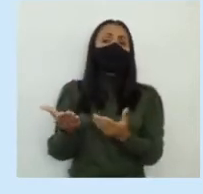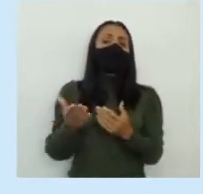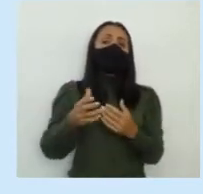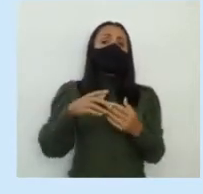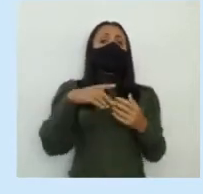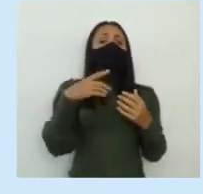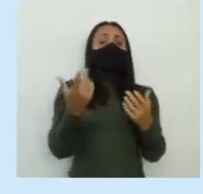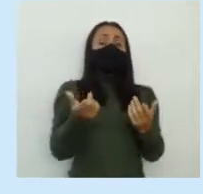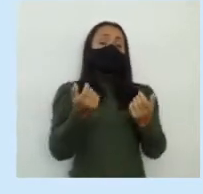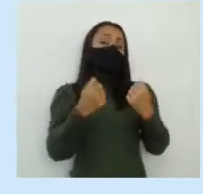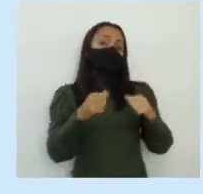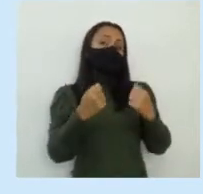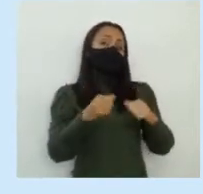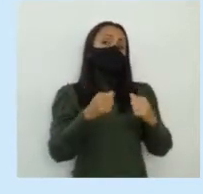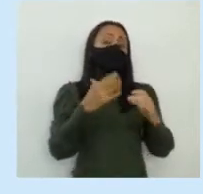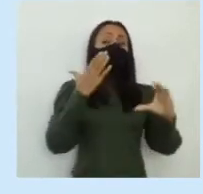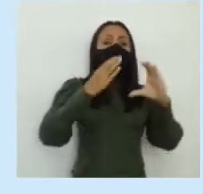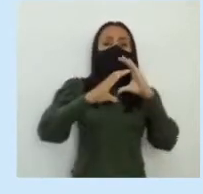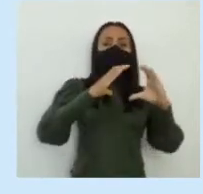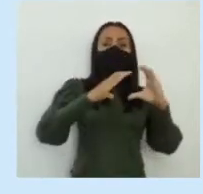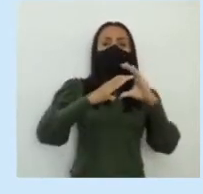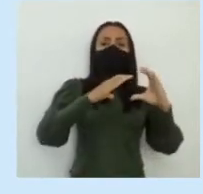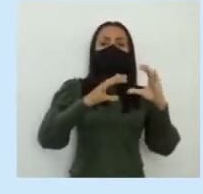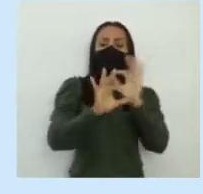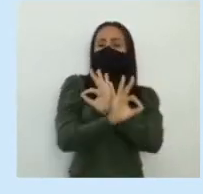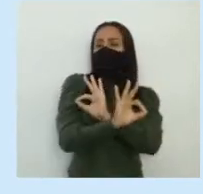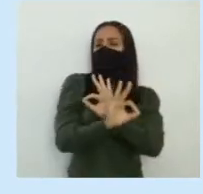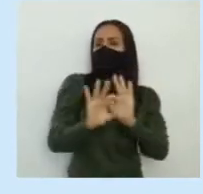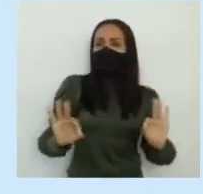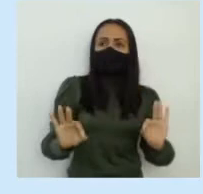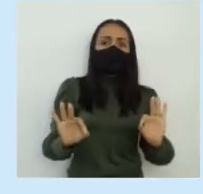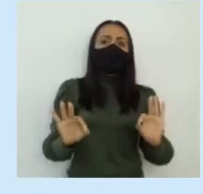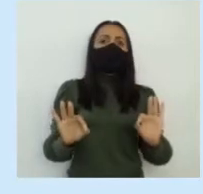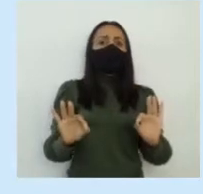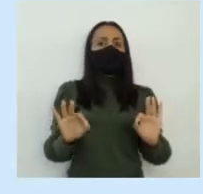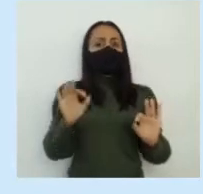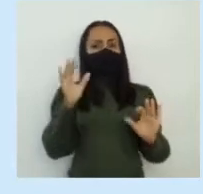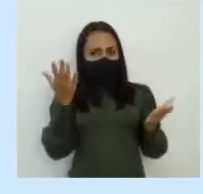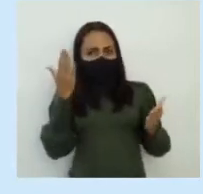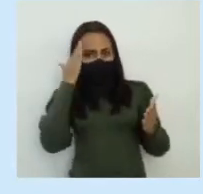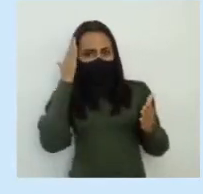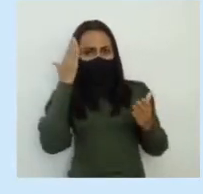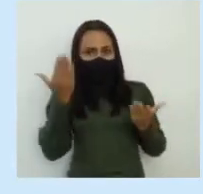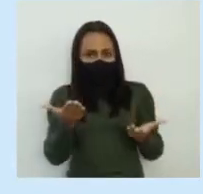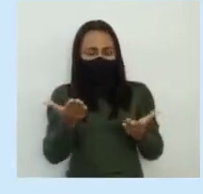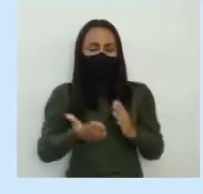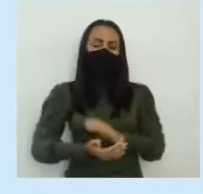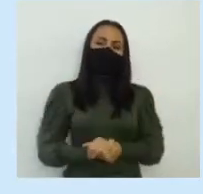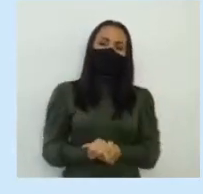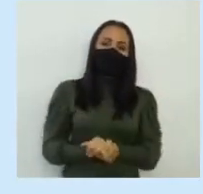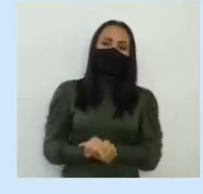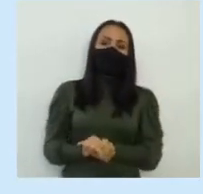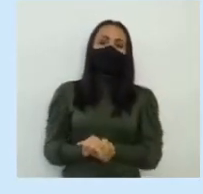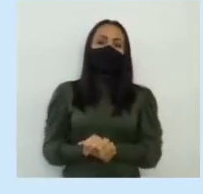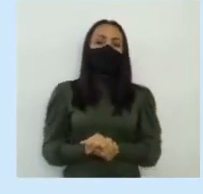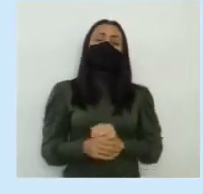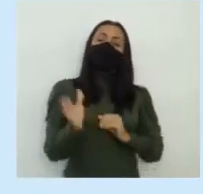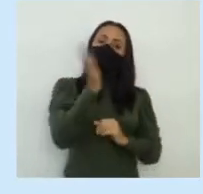estava precisando, a comunicação foi eficaz. Ficou claro? Estou sendo eficaz? Eu espero que sim. Então